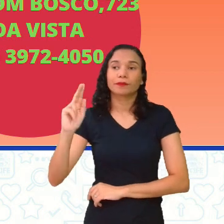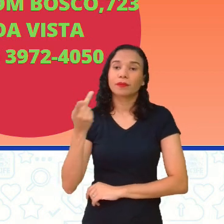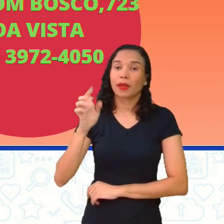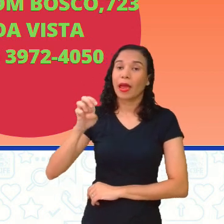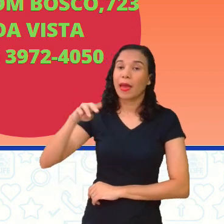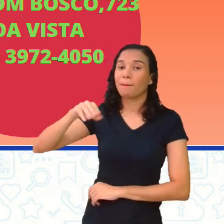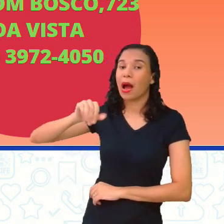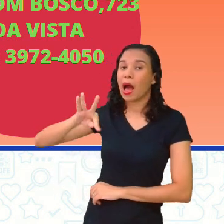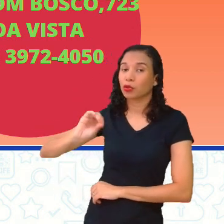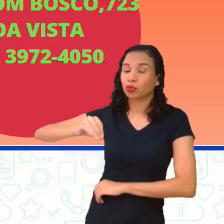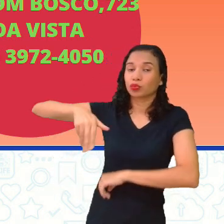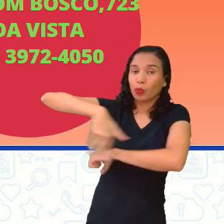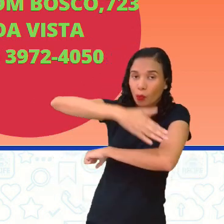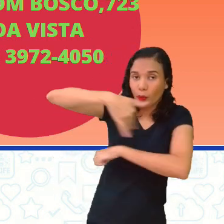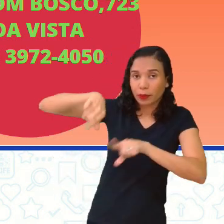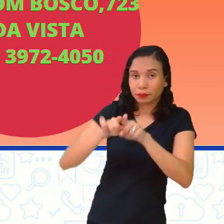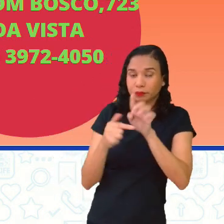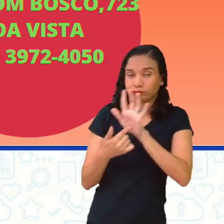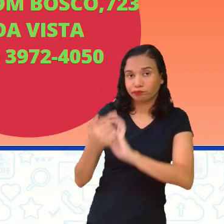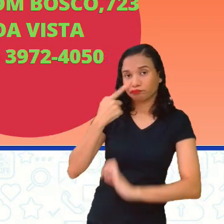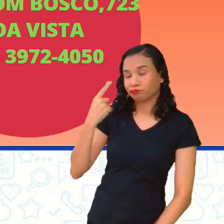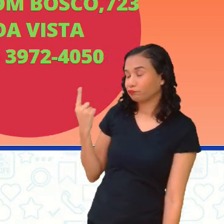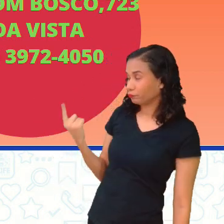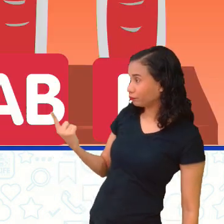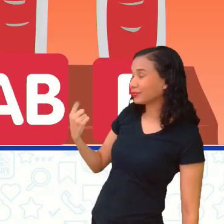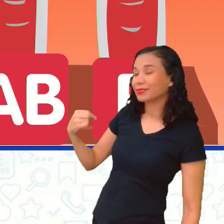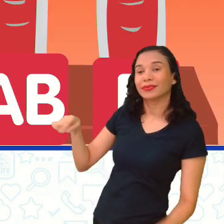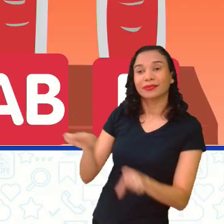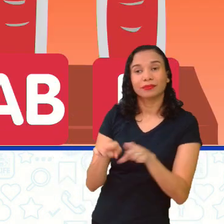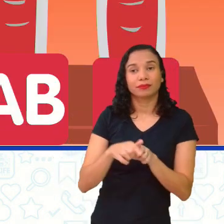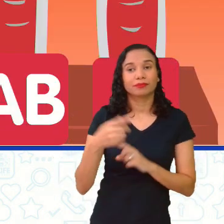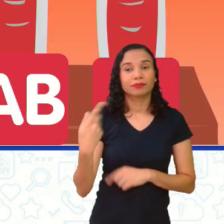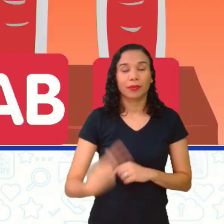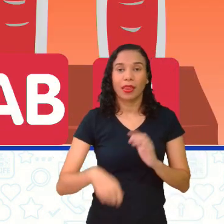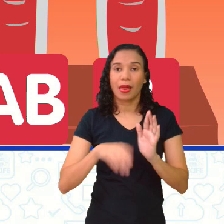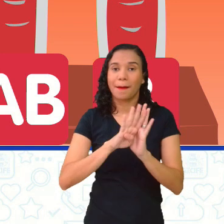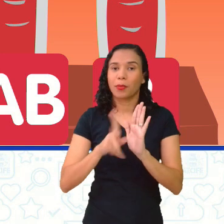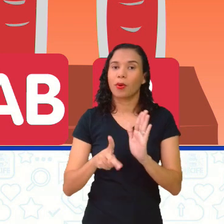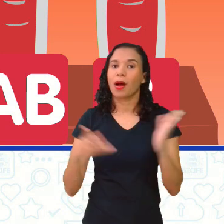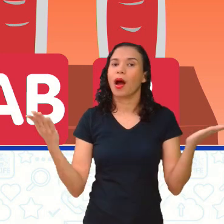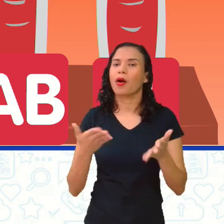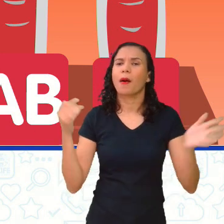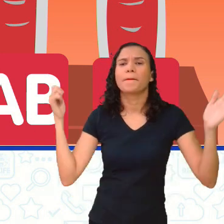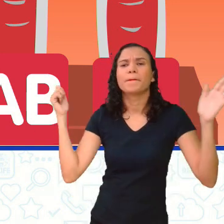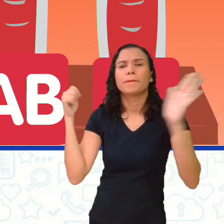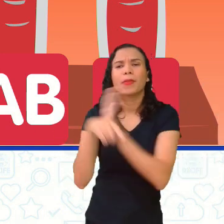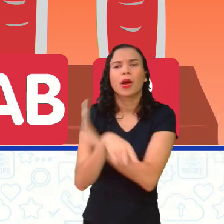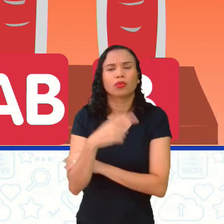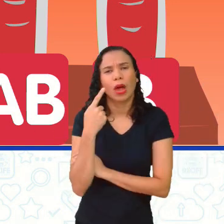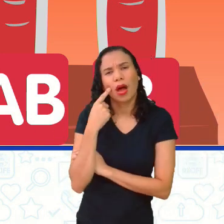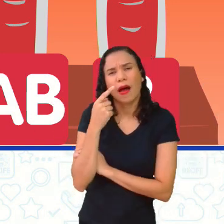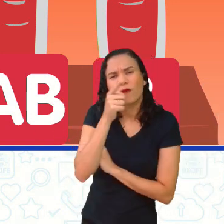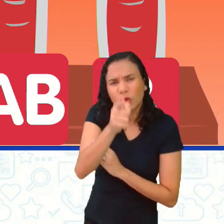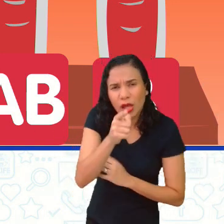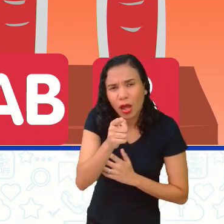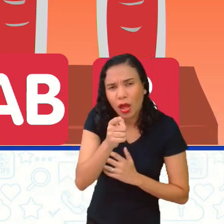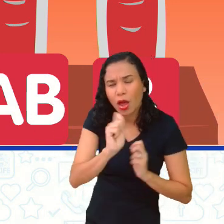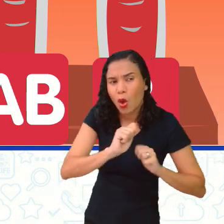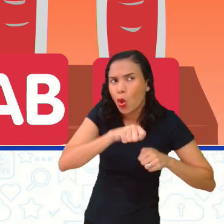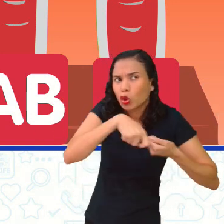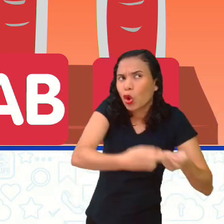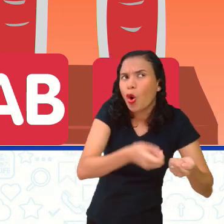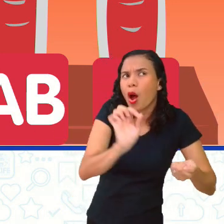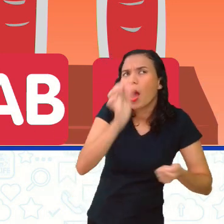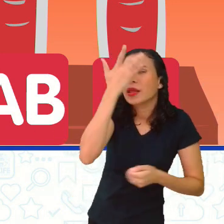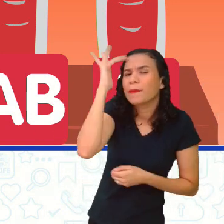no Hemato, na rua Dom Bosco, 723, também na Boa Vista. E aqui vem a grande pergunta. E você, doará